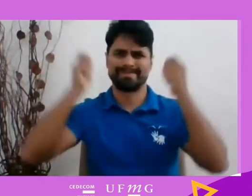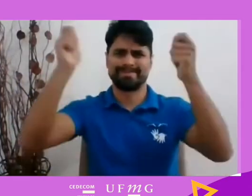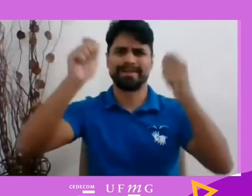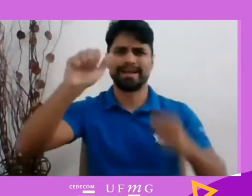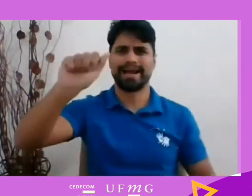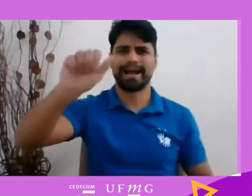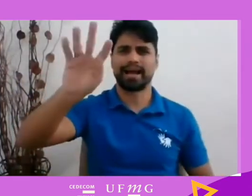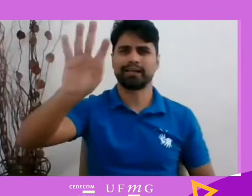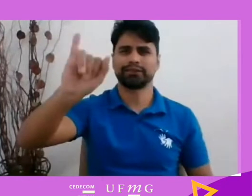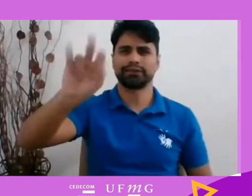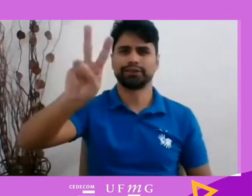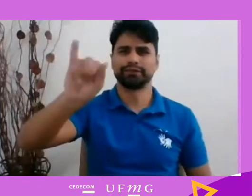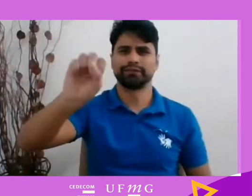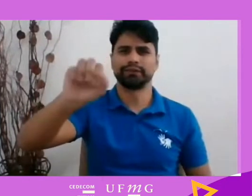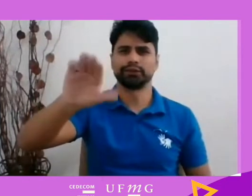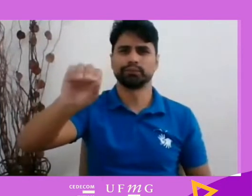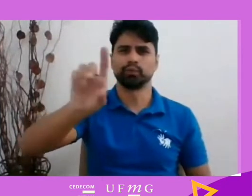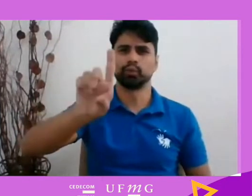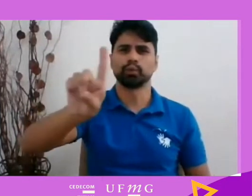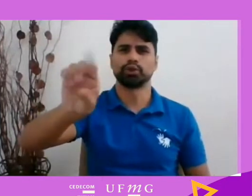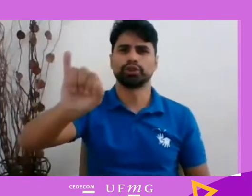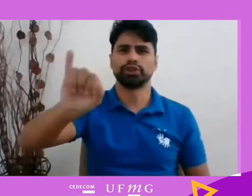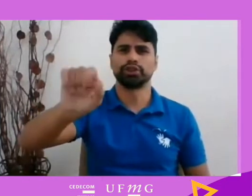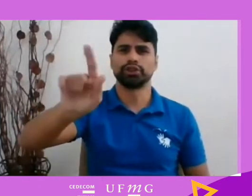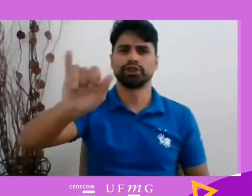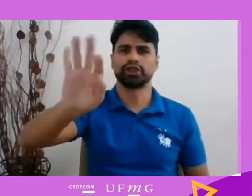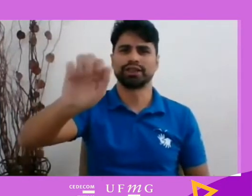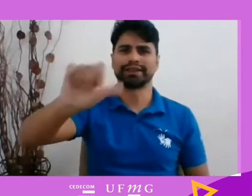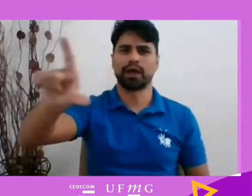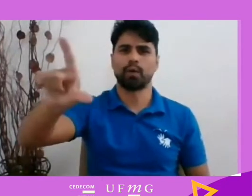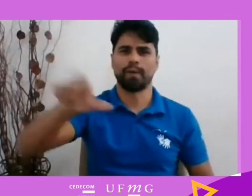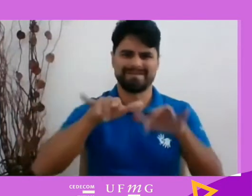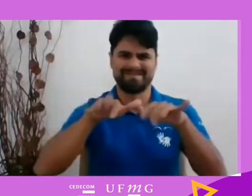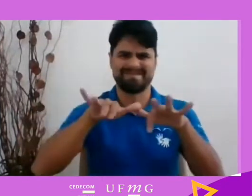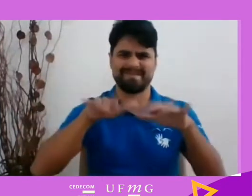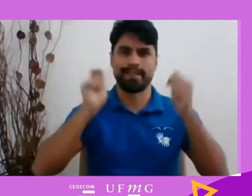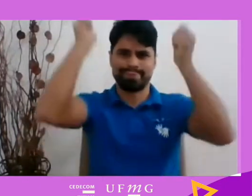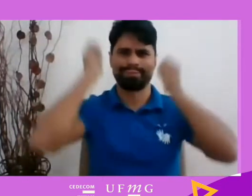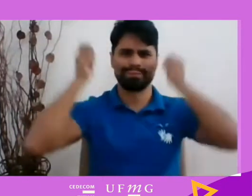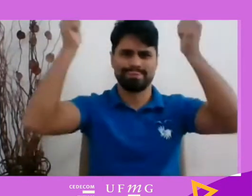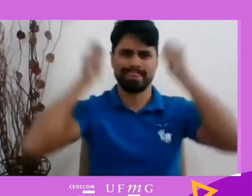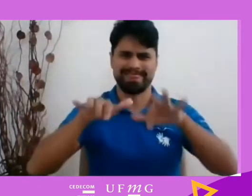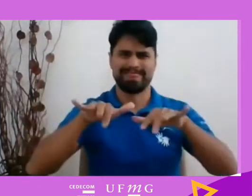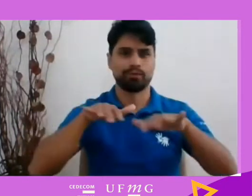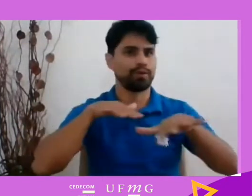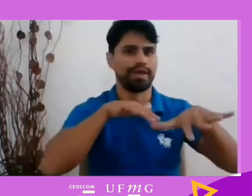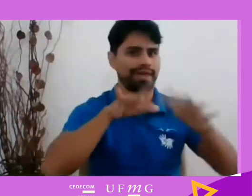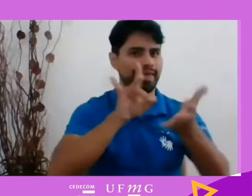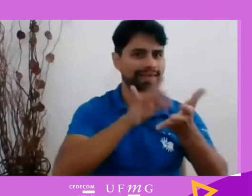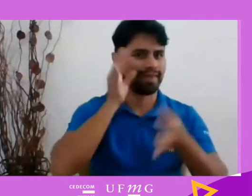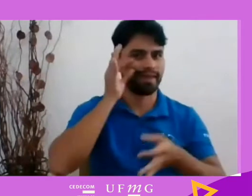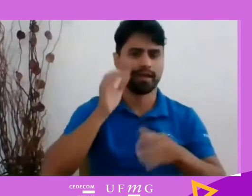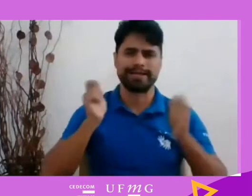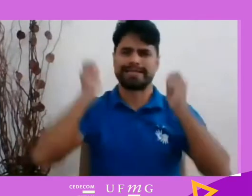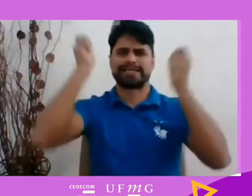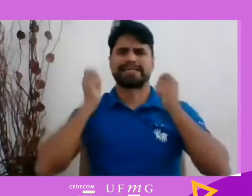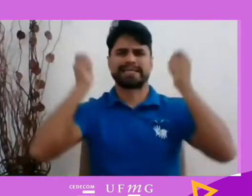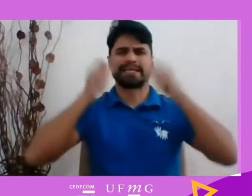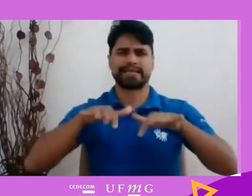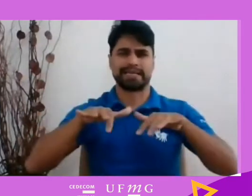um tema interessantíssimo, porque vai ser absolutamente novo para todos nós. Eu acho que a